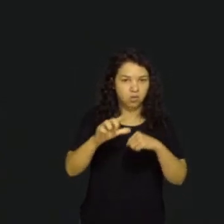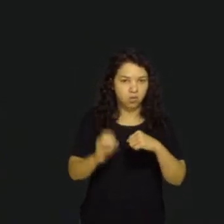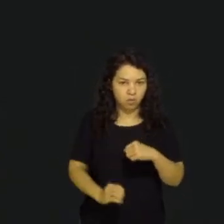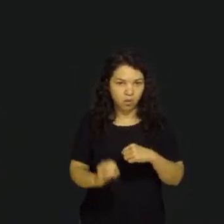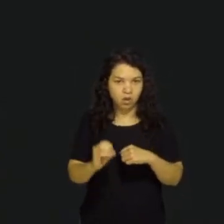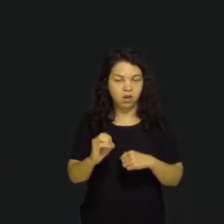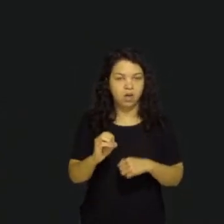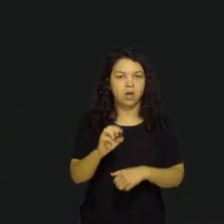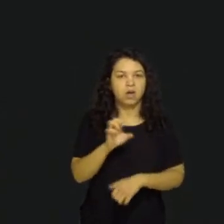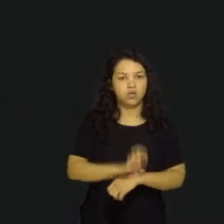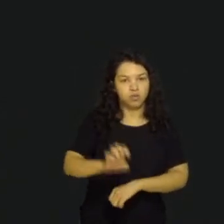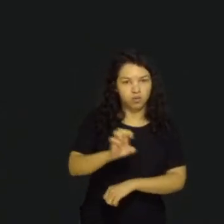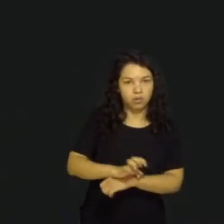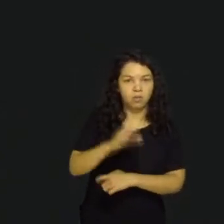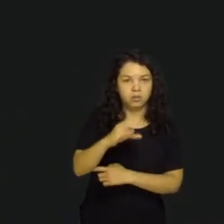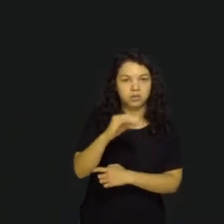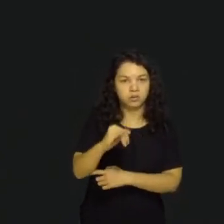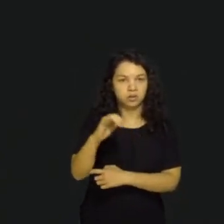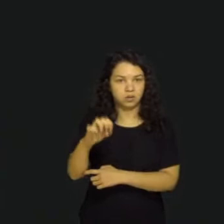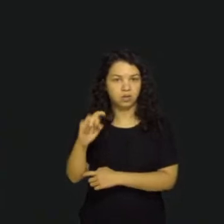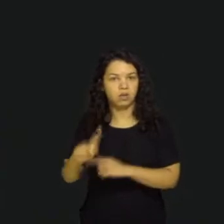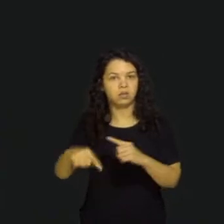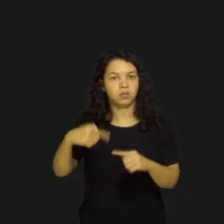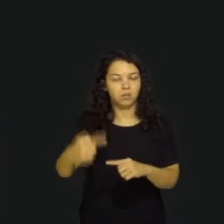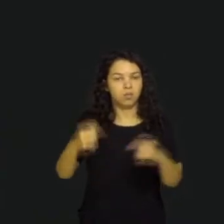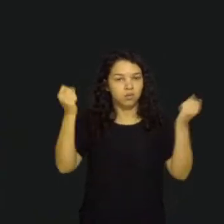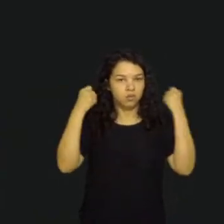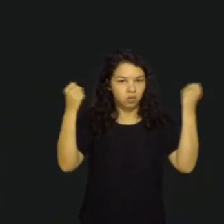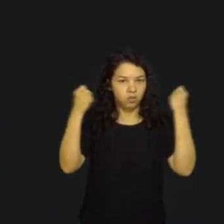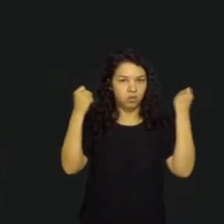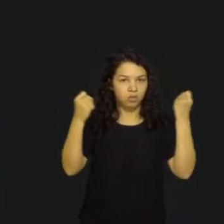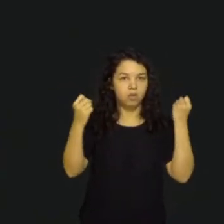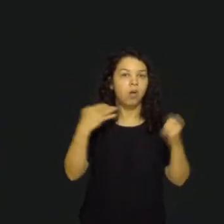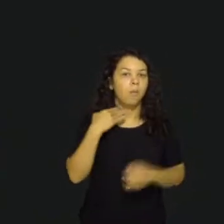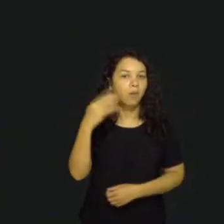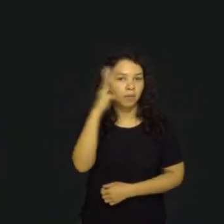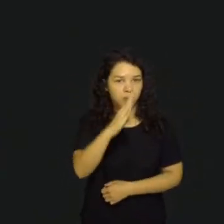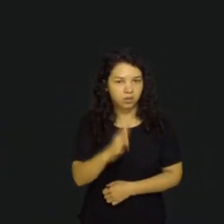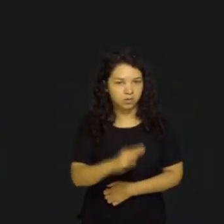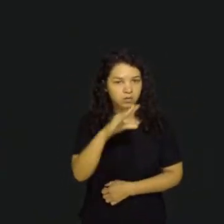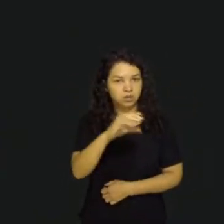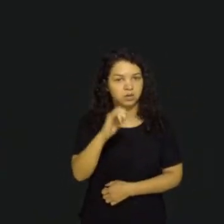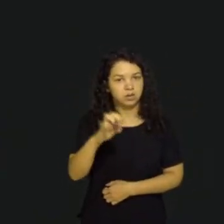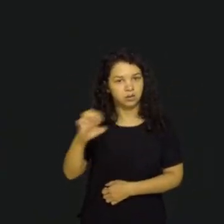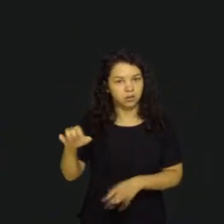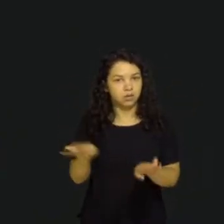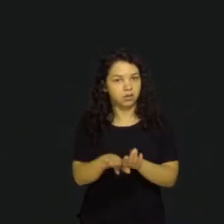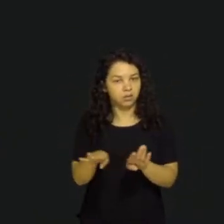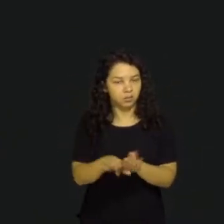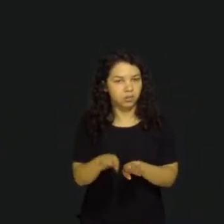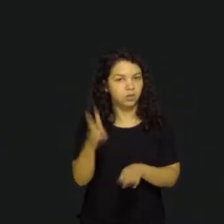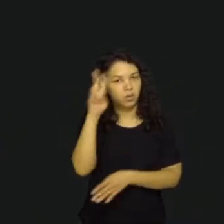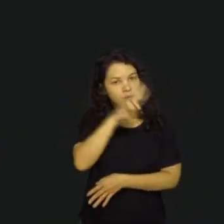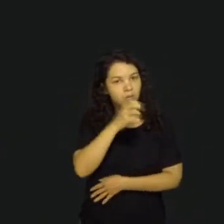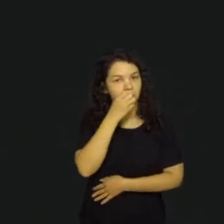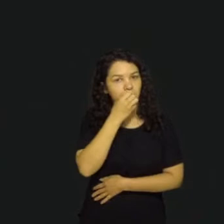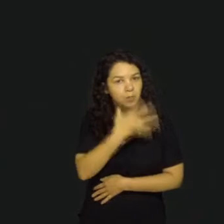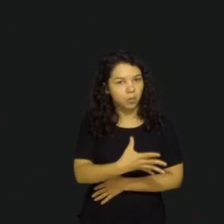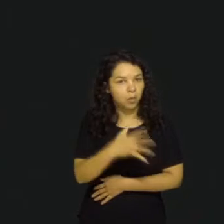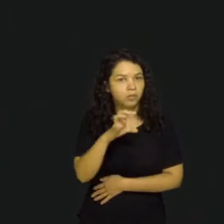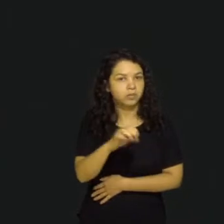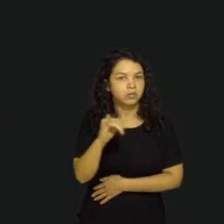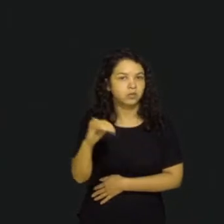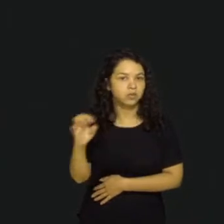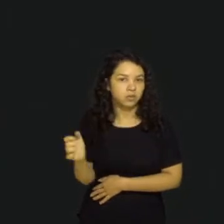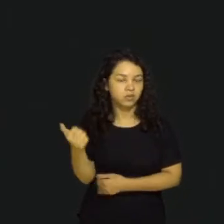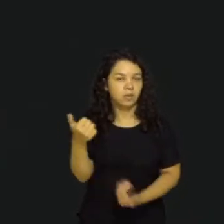do CIEE e depois em Chapecó pelo Banco do Brasil, pelo CIEE também. Tenho muito boas recordações do CIEE e tem nosso